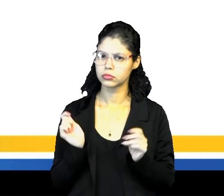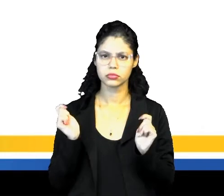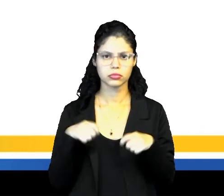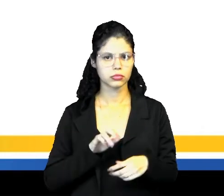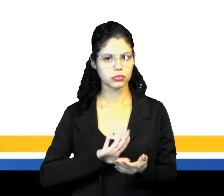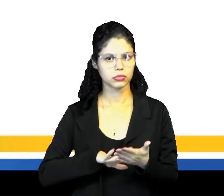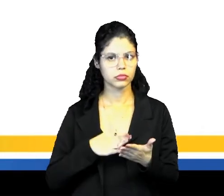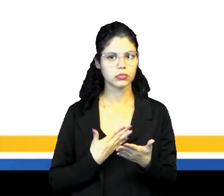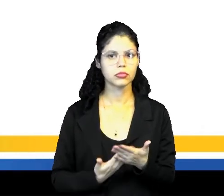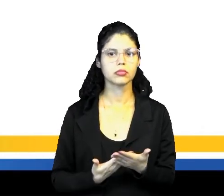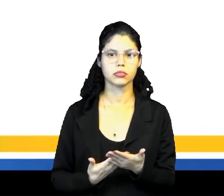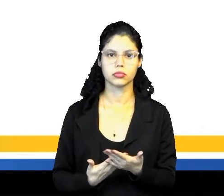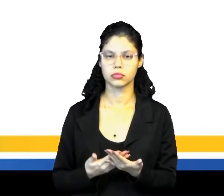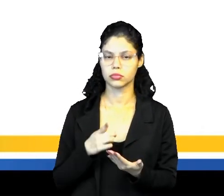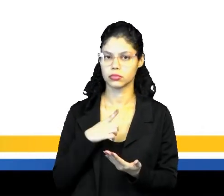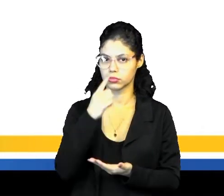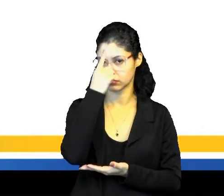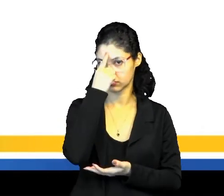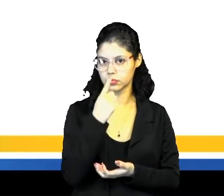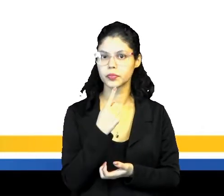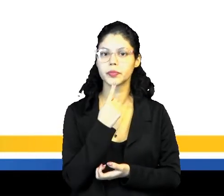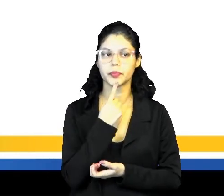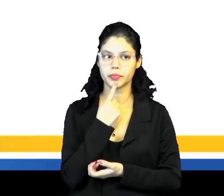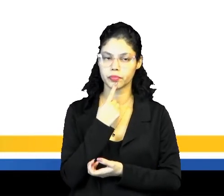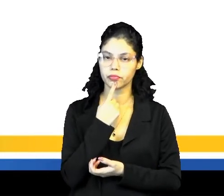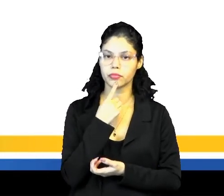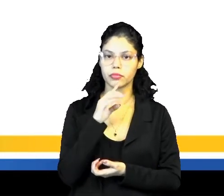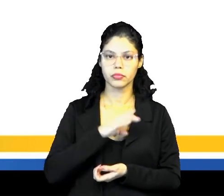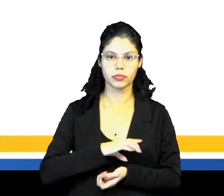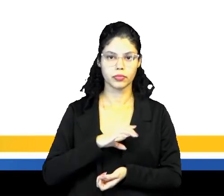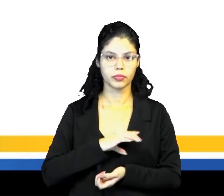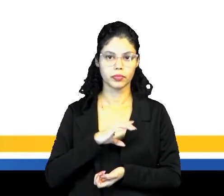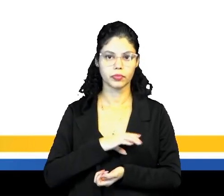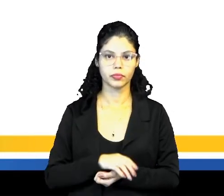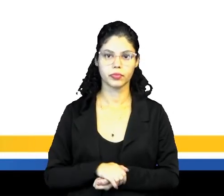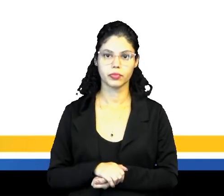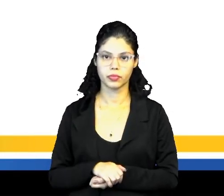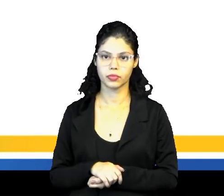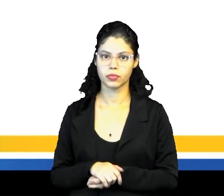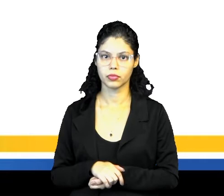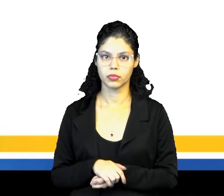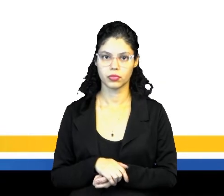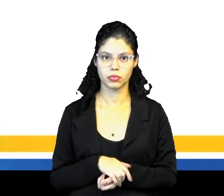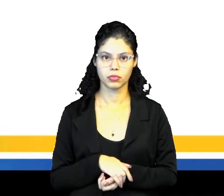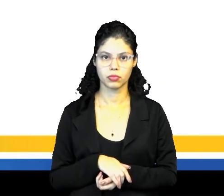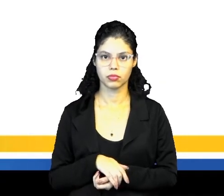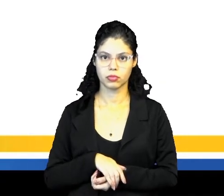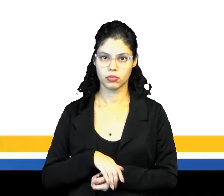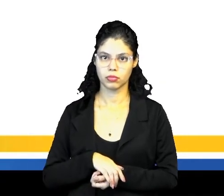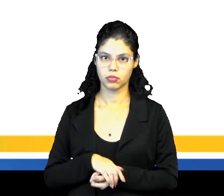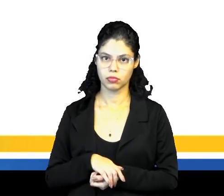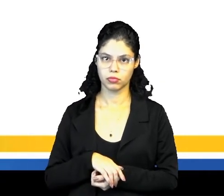possível interpretação dessa imagem em língua portuguesa?